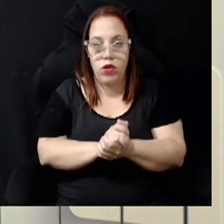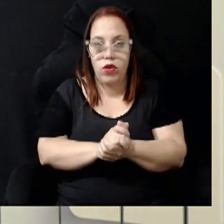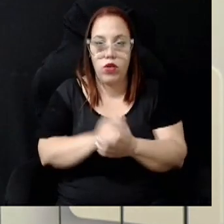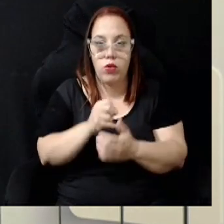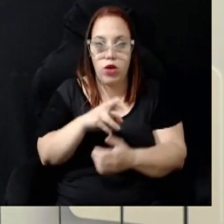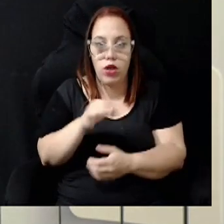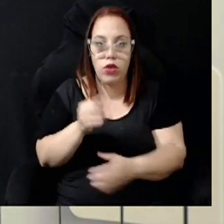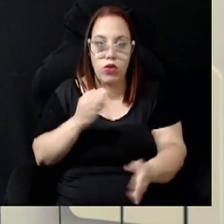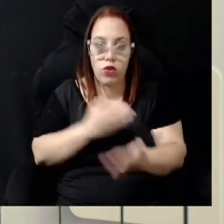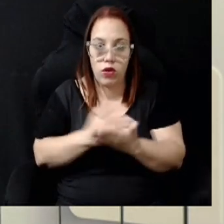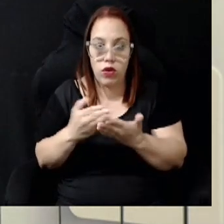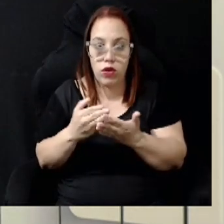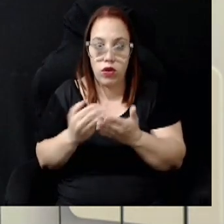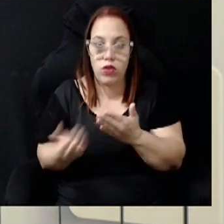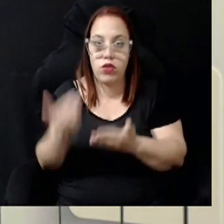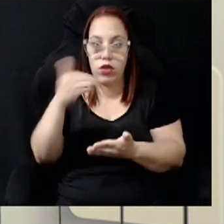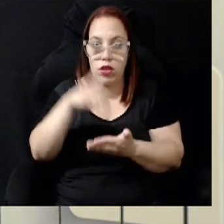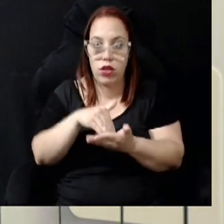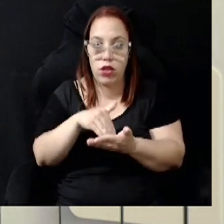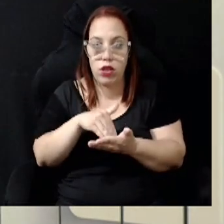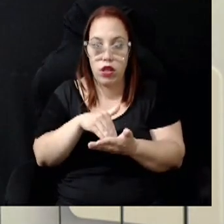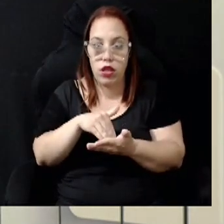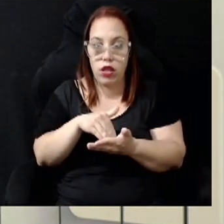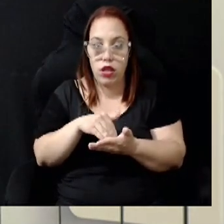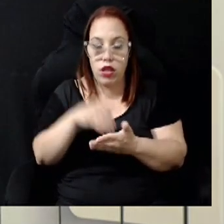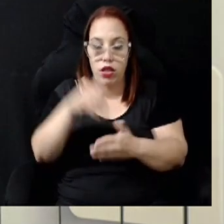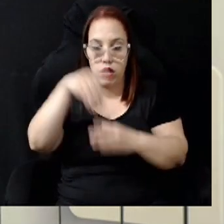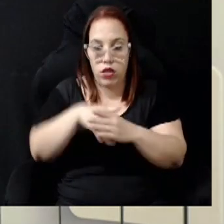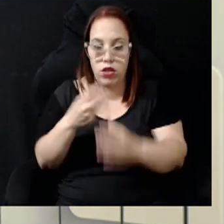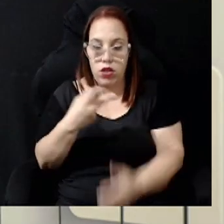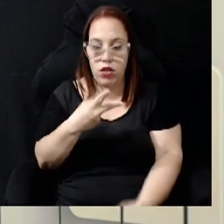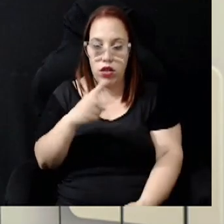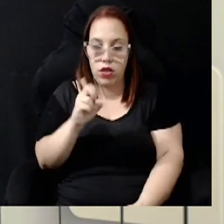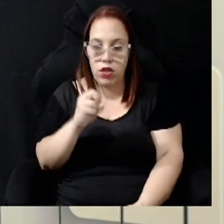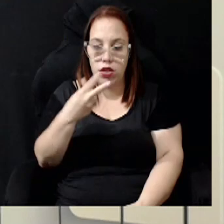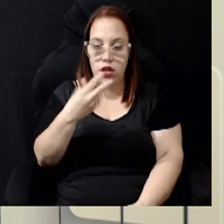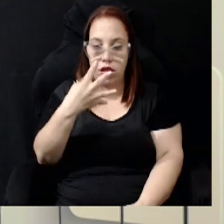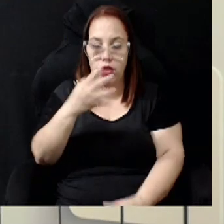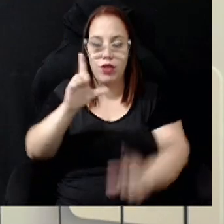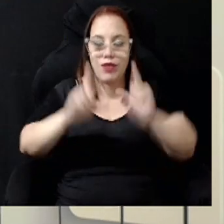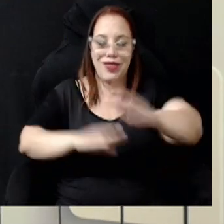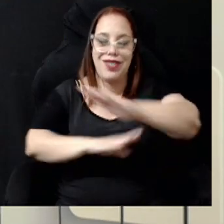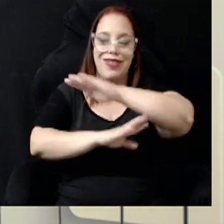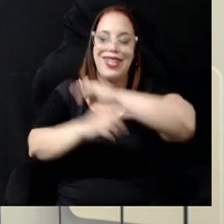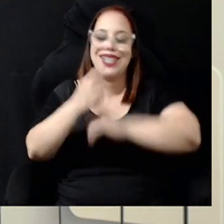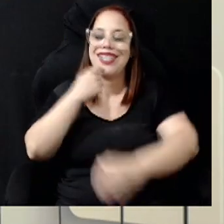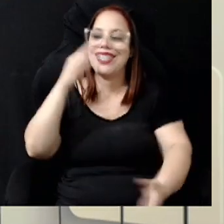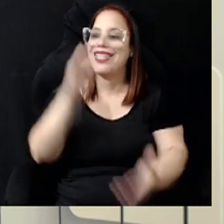gente traz aqui. Eleições 2024 é aqui na TV Câmara Campinas.